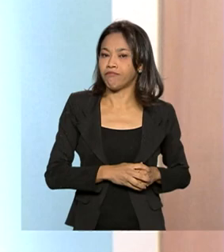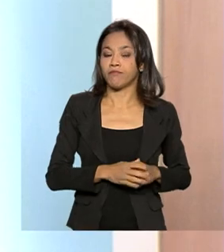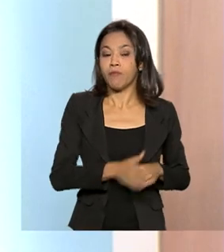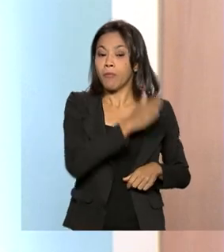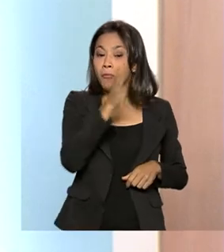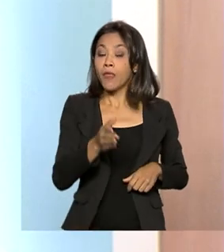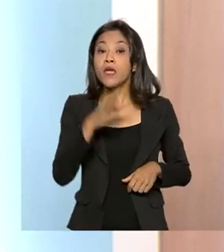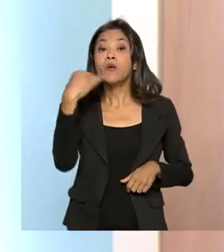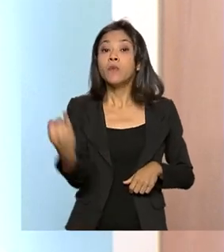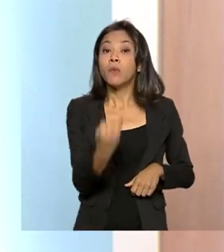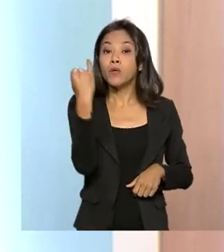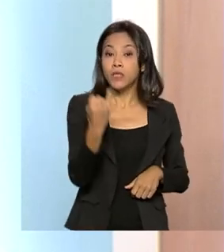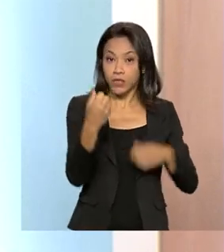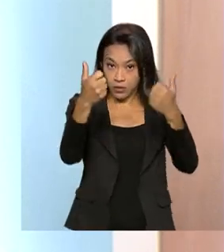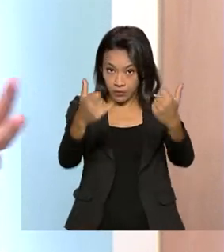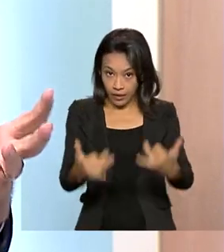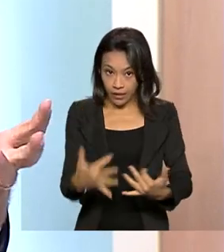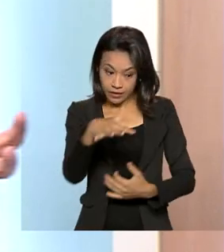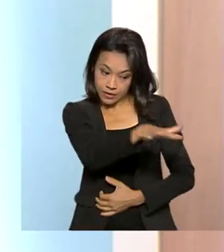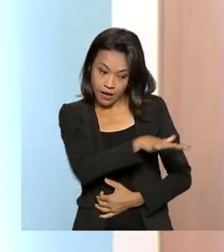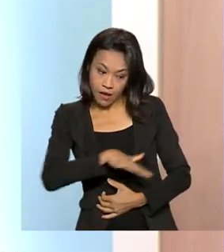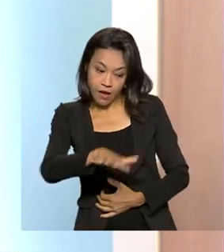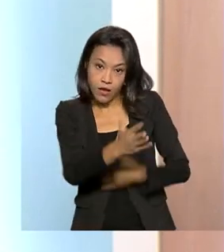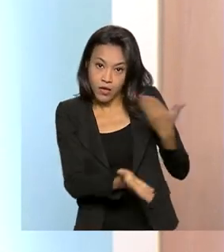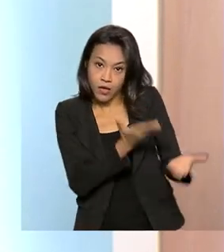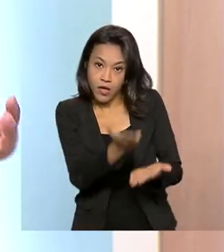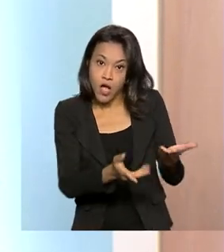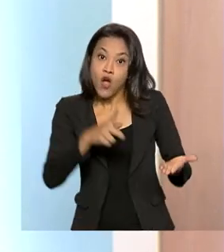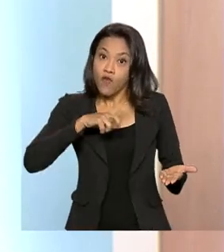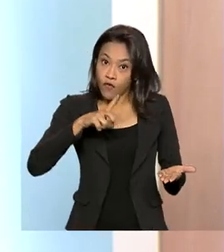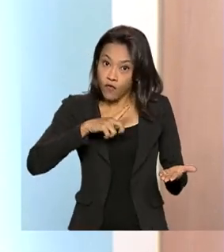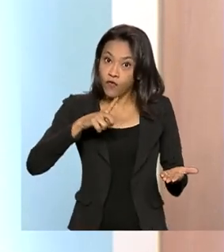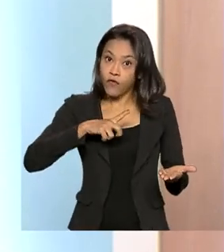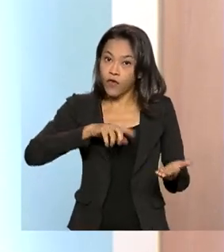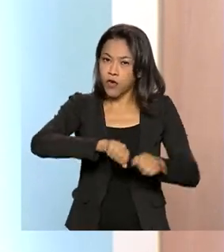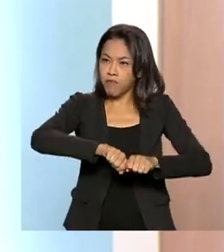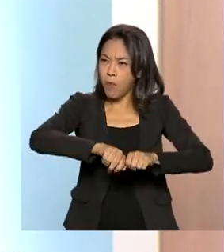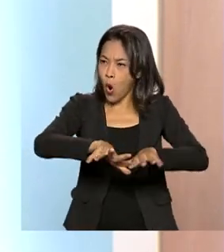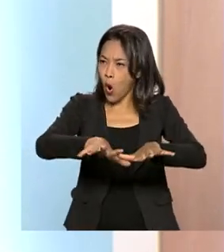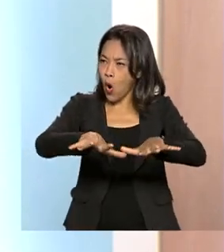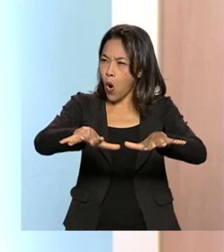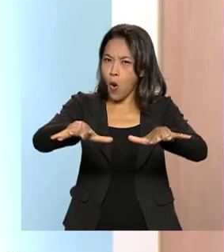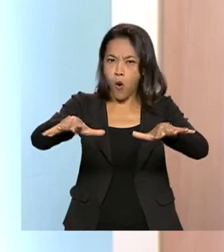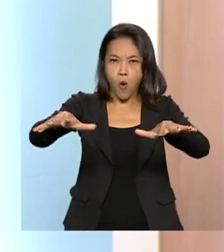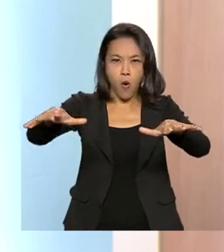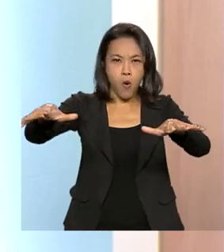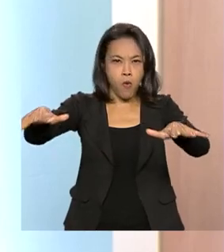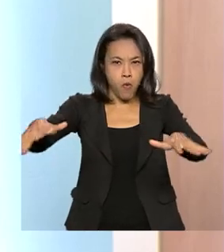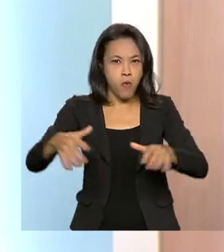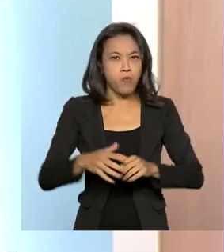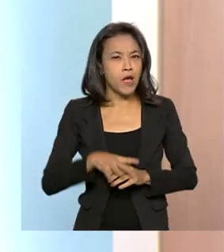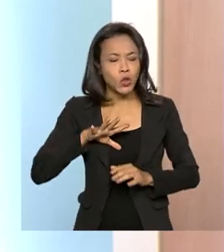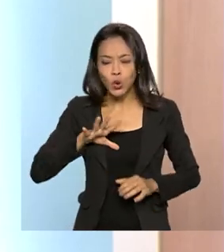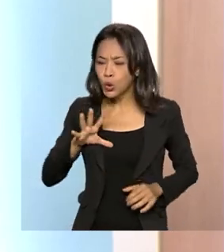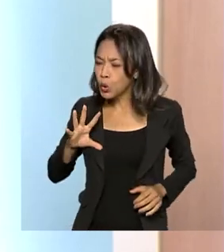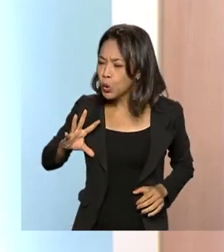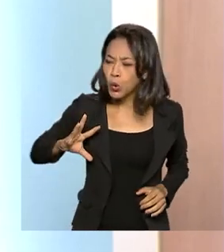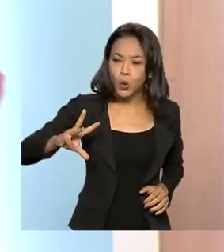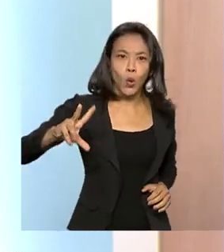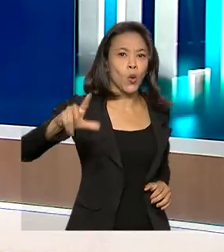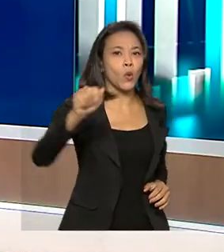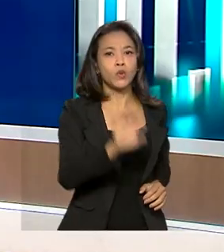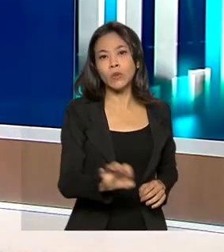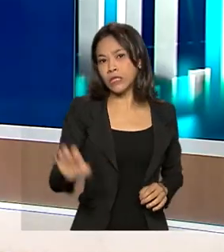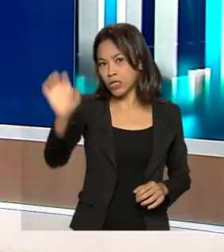é que o setor de serviços foi bastante democrático e descentralizado em 2021. Ele atingiu a todas as unidades